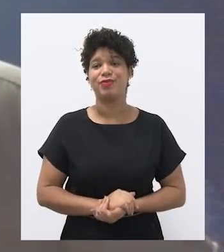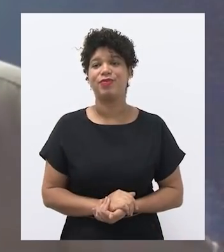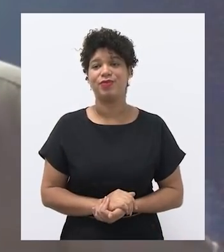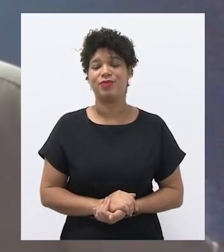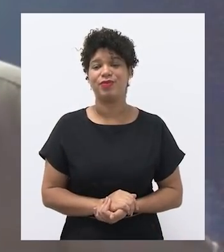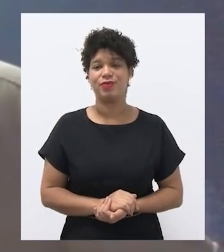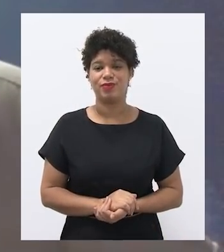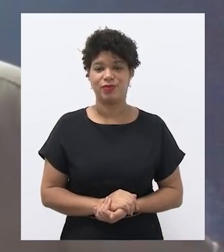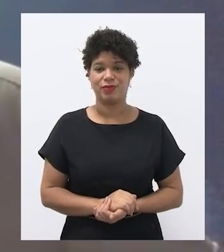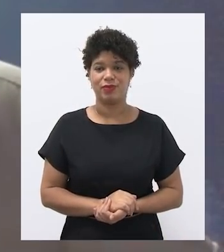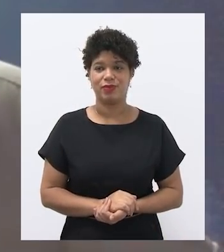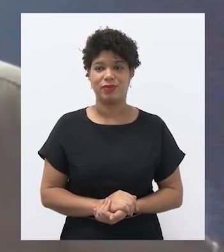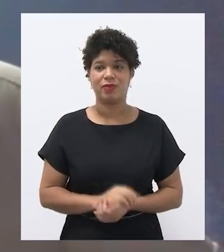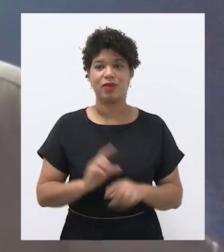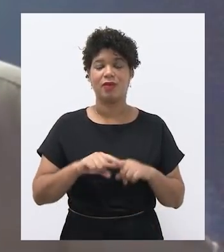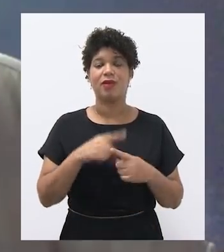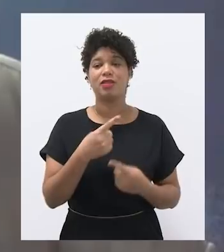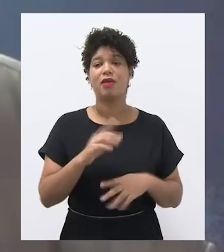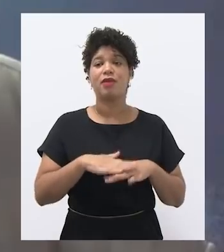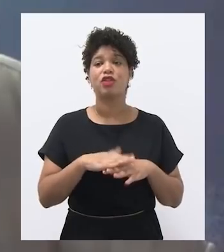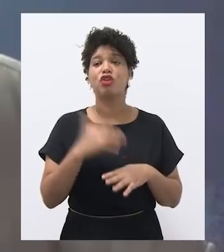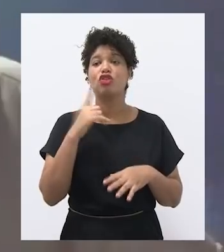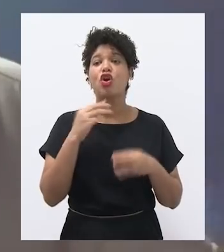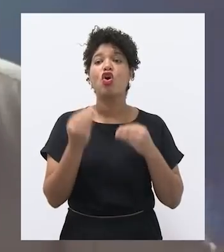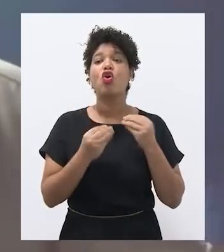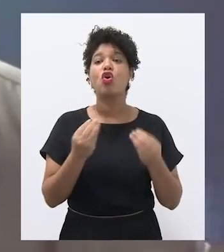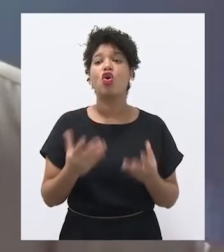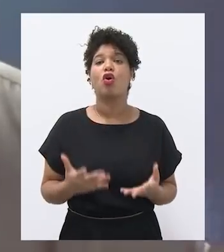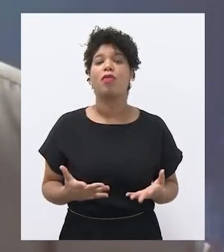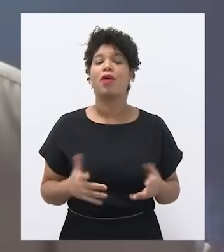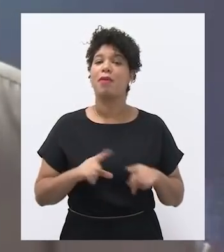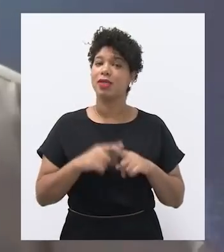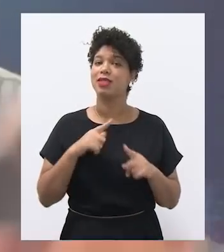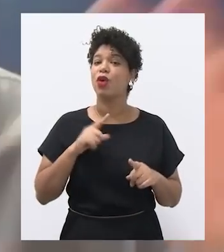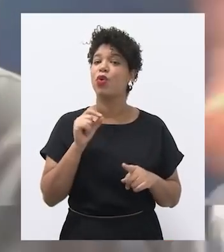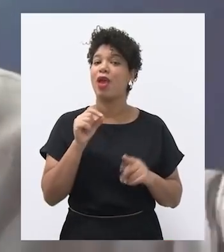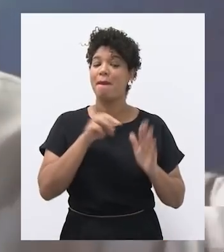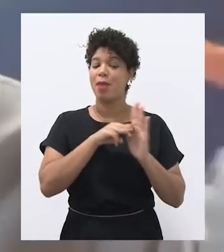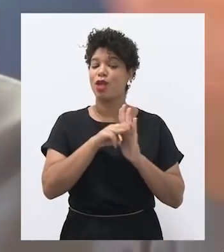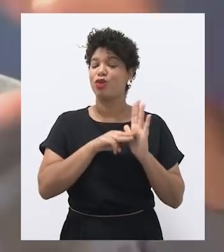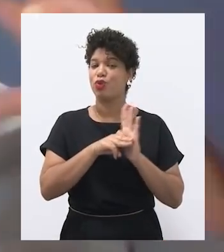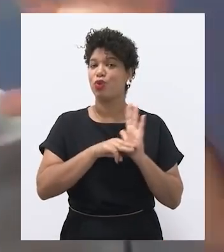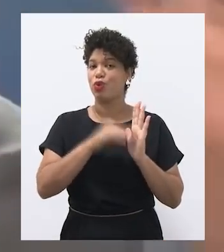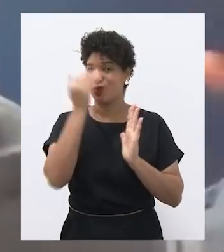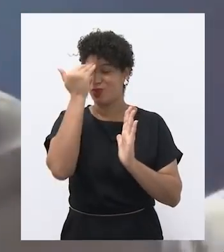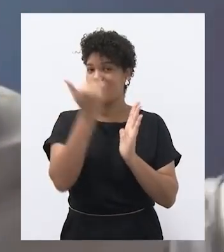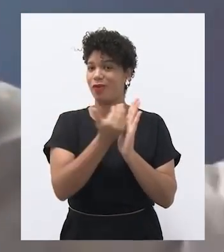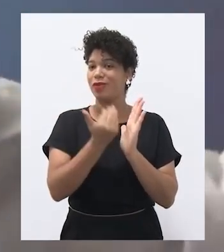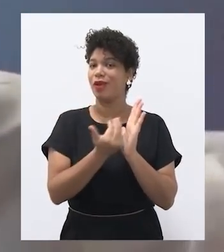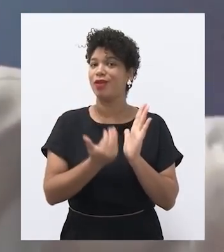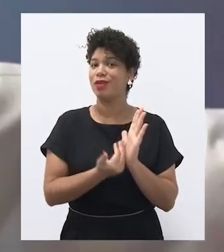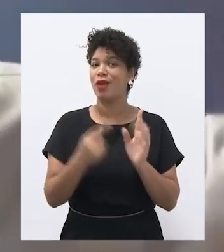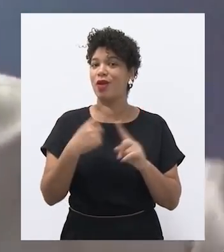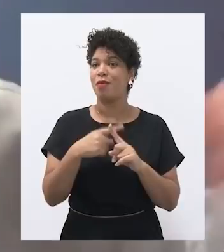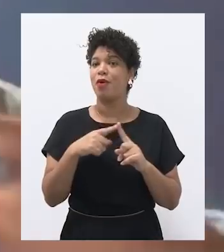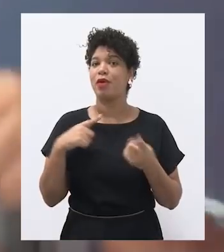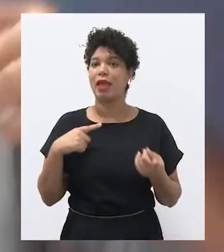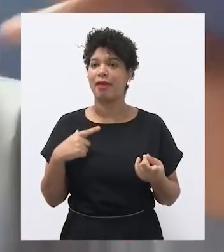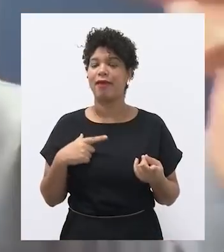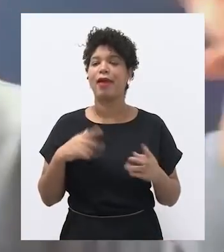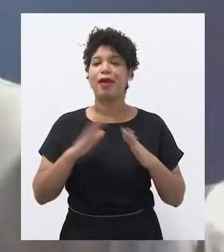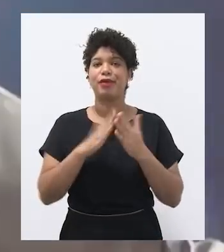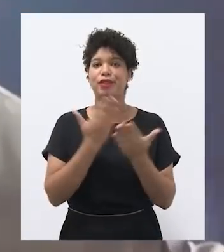Vocês estão fazendo isso de que maneira? De uma maneira pouco metodológica. Por quê? Porque é uma estrutura muito grande, uma